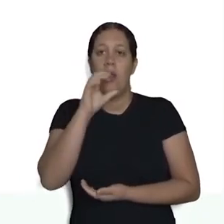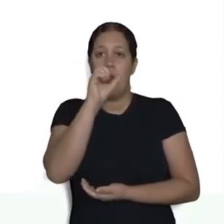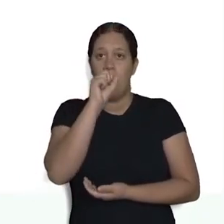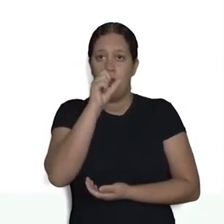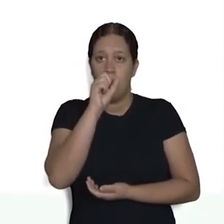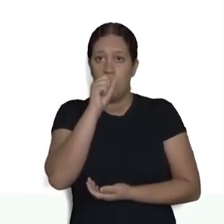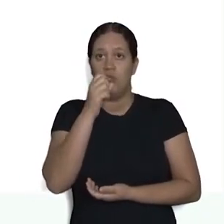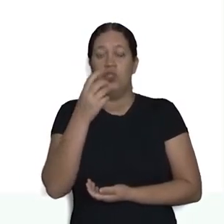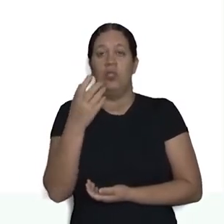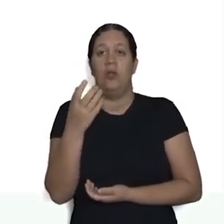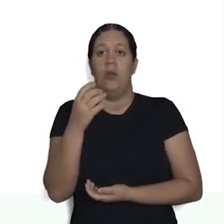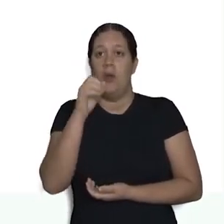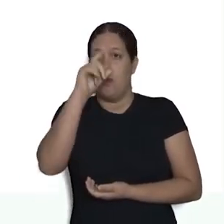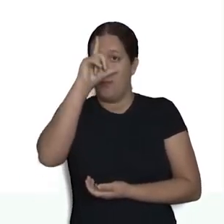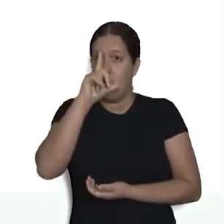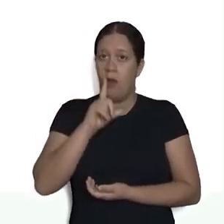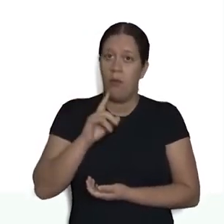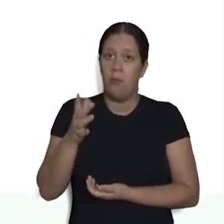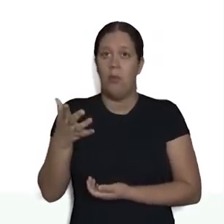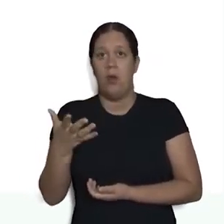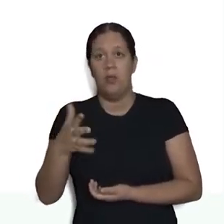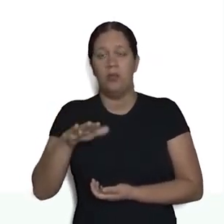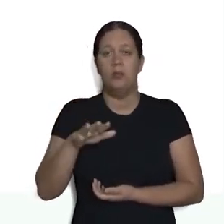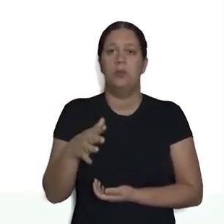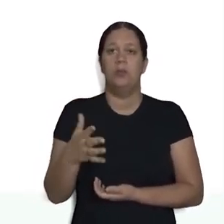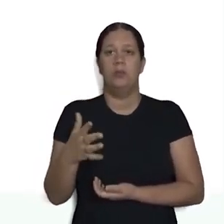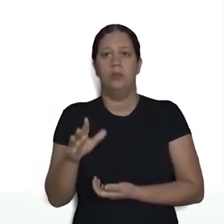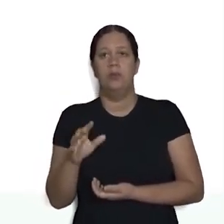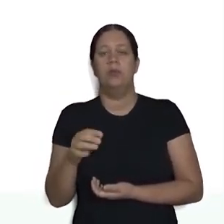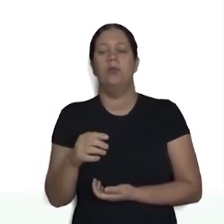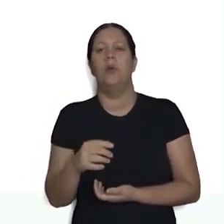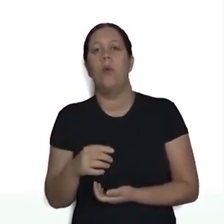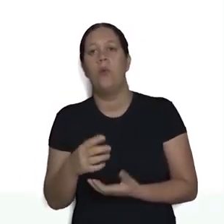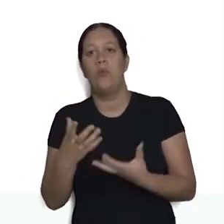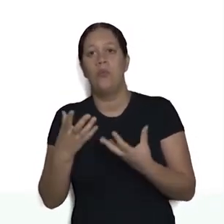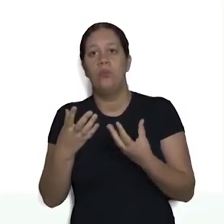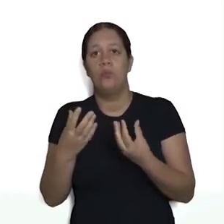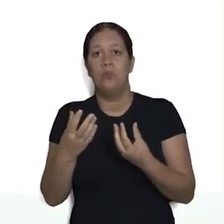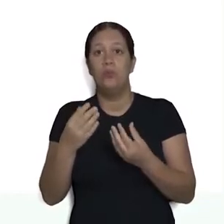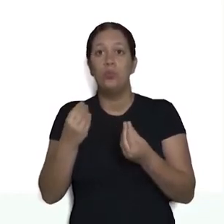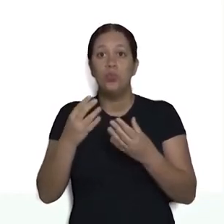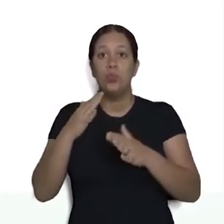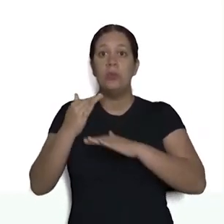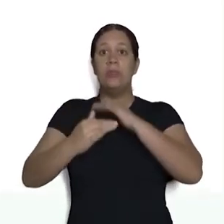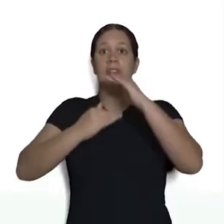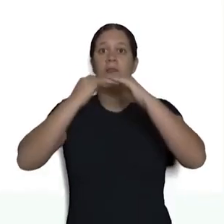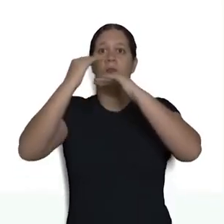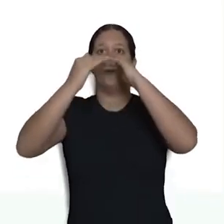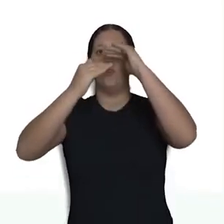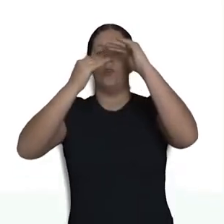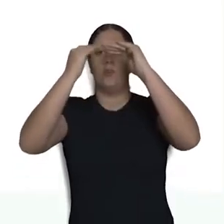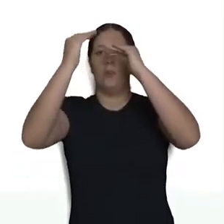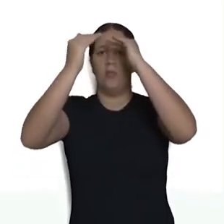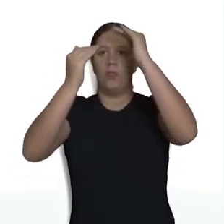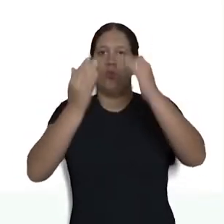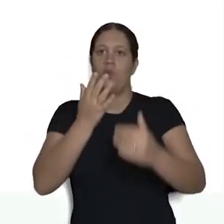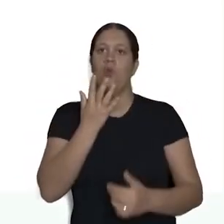laranja e o amarelo é de baixo a médio. E de alto a muito alto, o índice de desenvolvimento humano